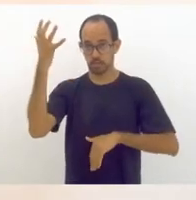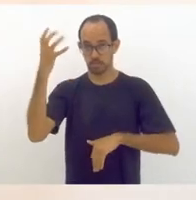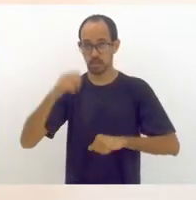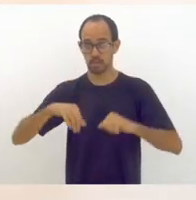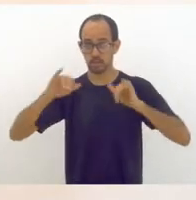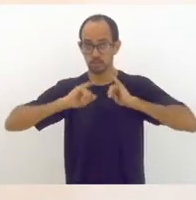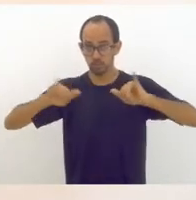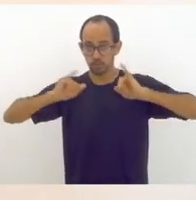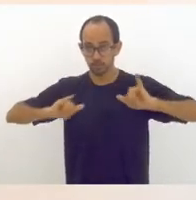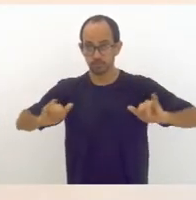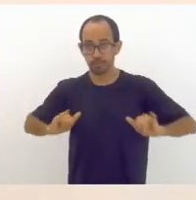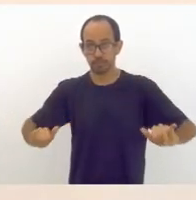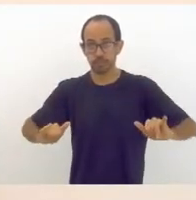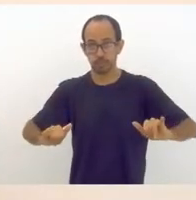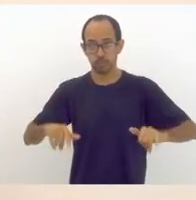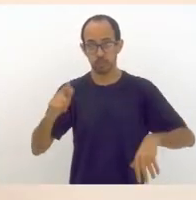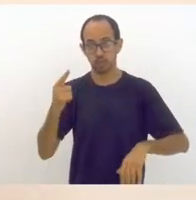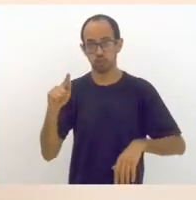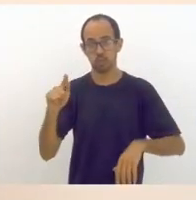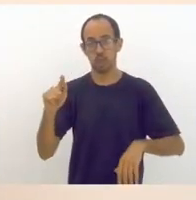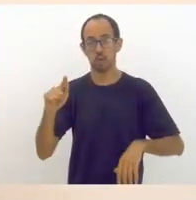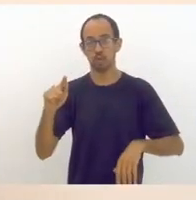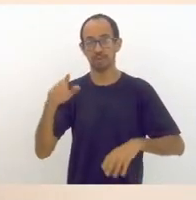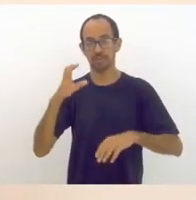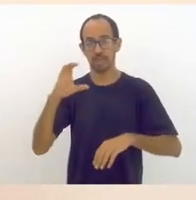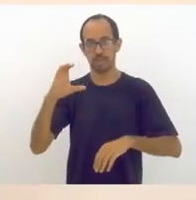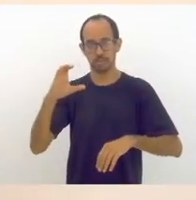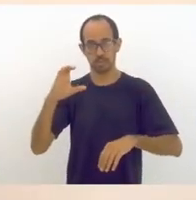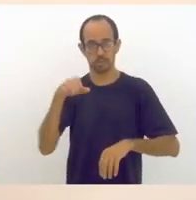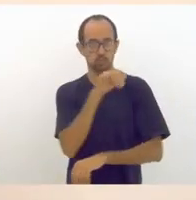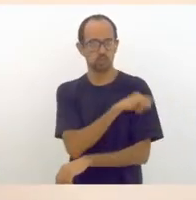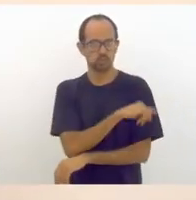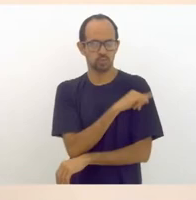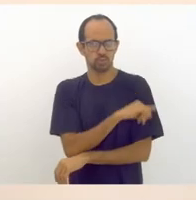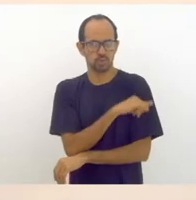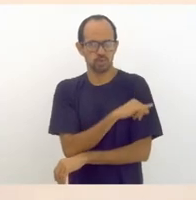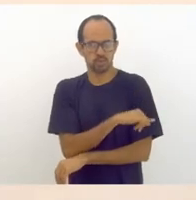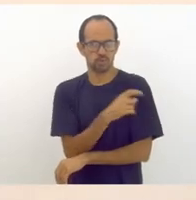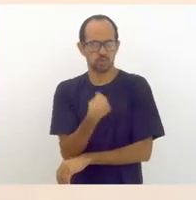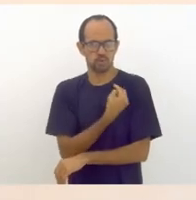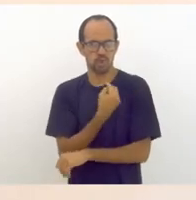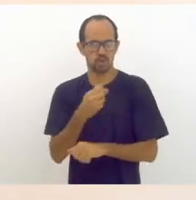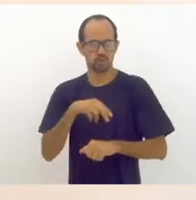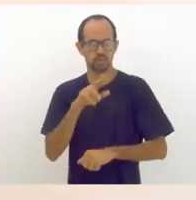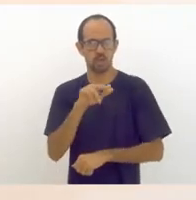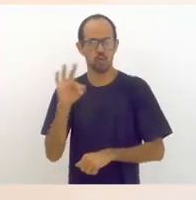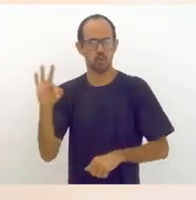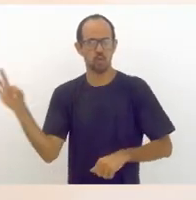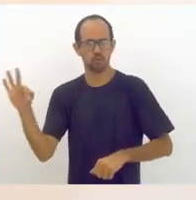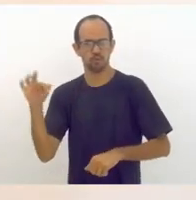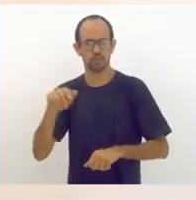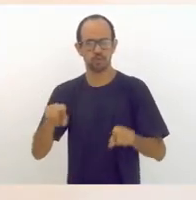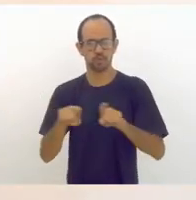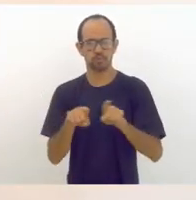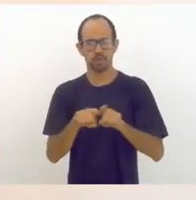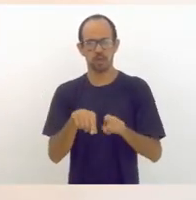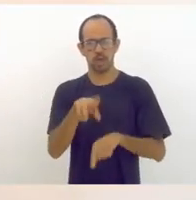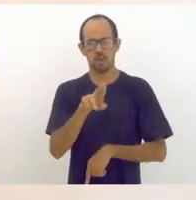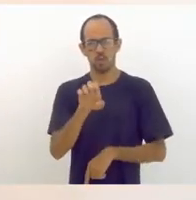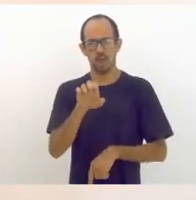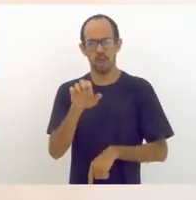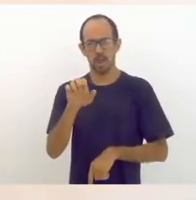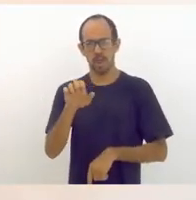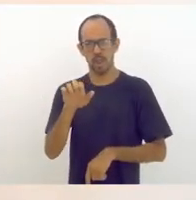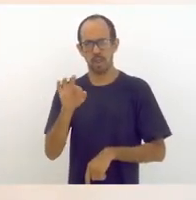nos anuários de geociências da Universidade Federal do Rio de Janeiro. Estamos publicando na UF, na UENF, né? Todas as universidades